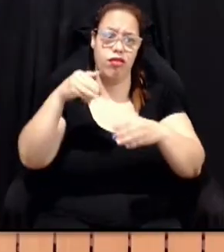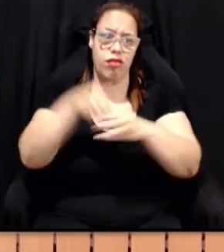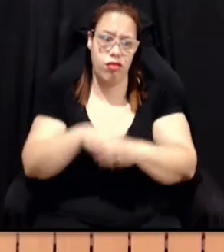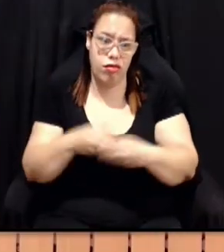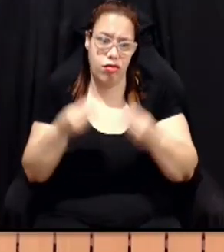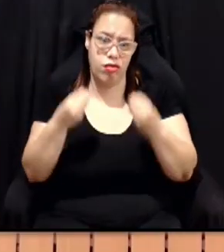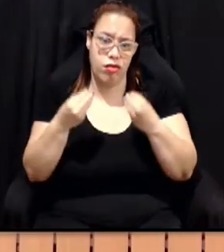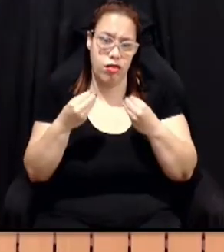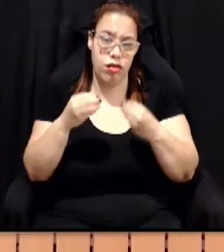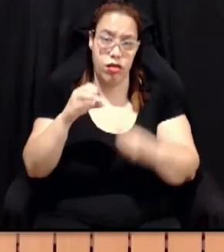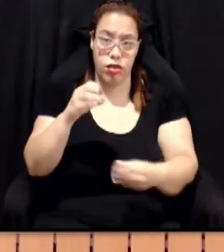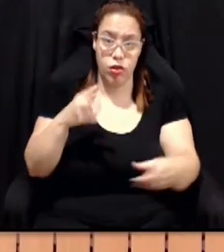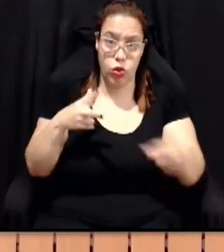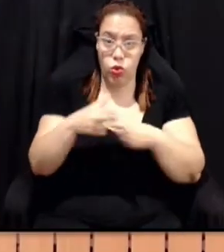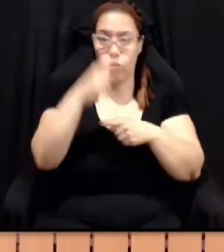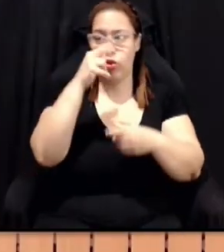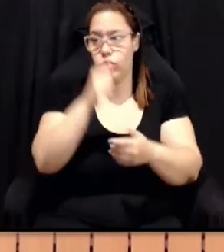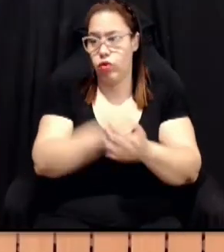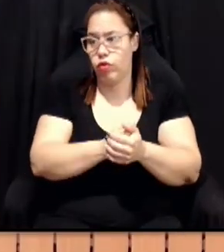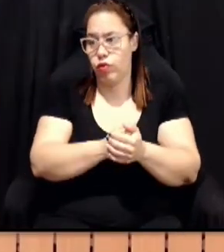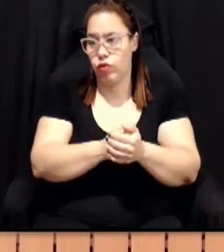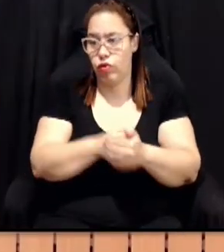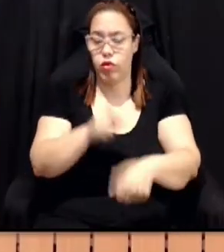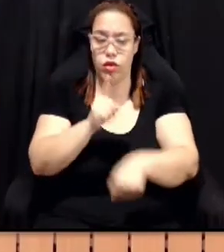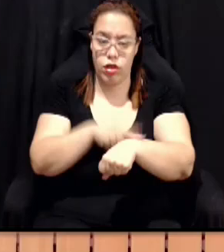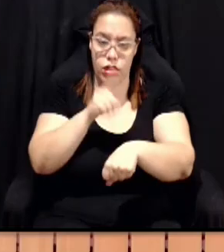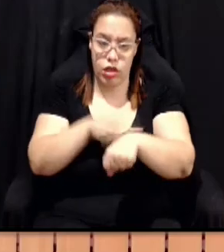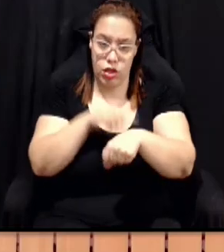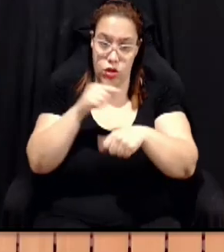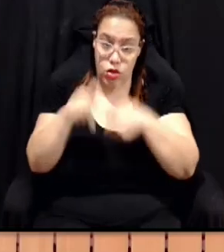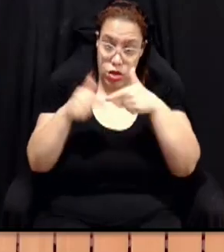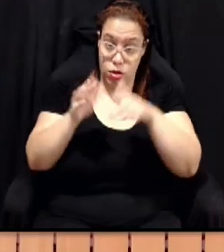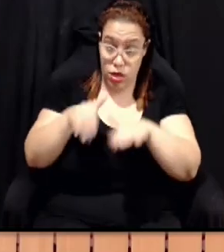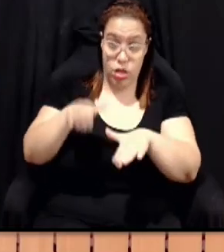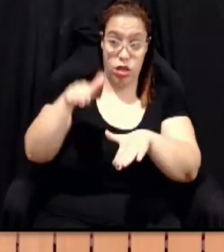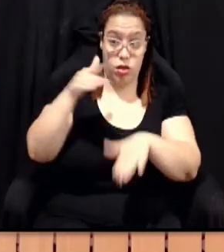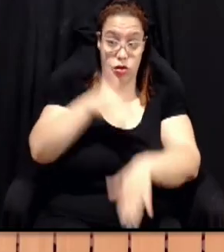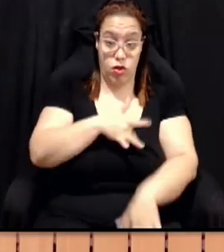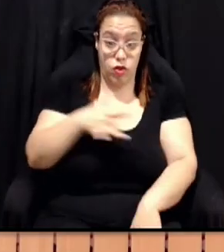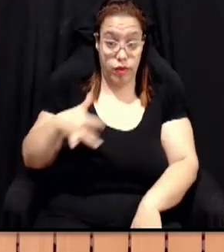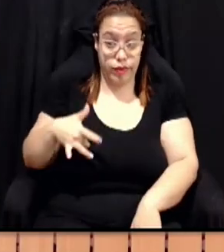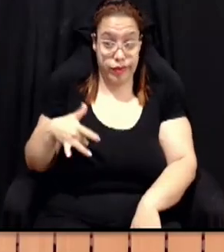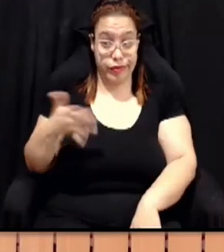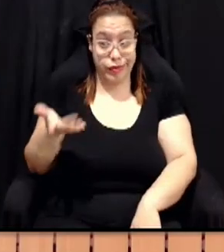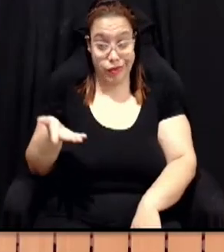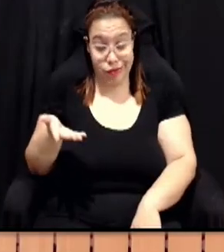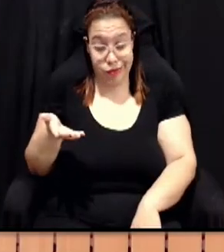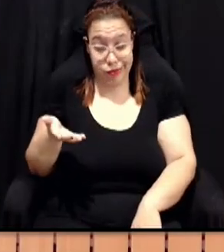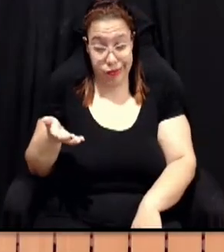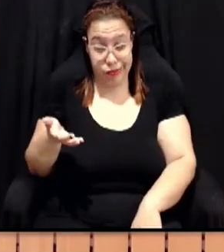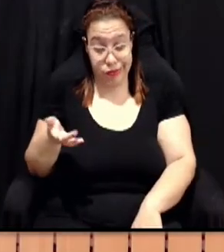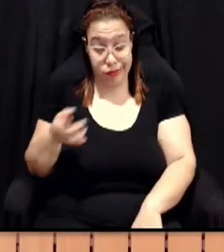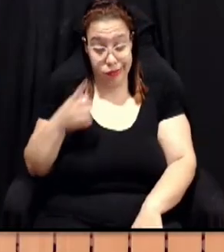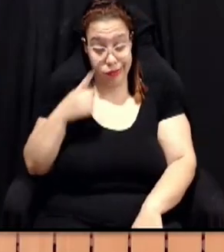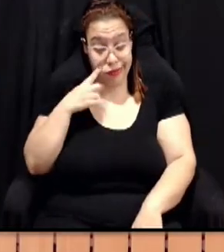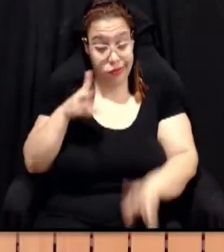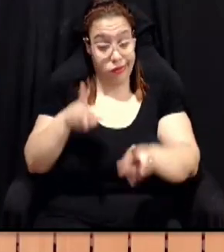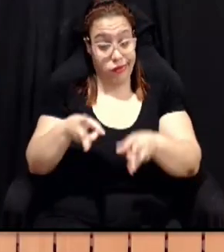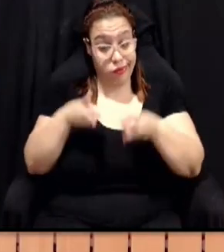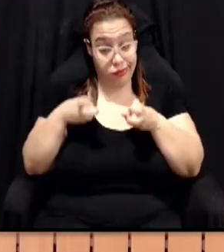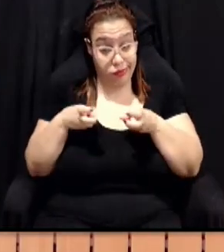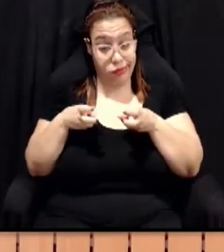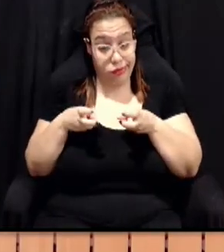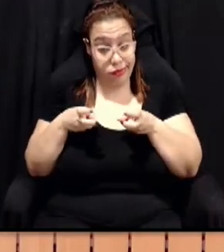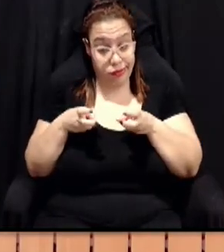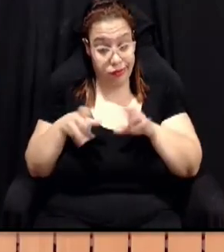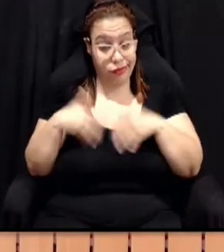corte, inclusive, das horas extras para os servidores da saúde? Então, a gente consegue perceber o quanto que as